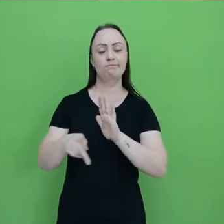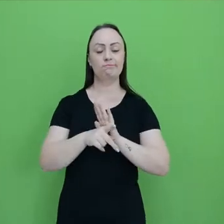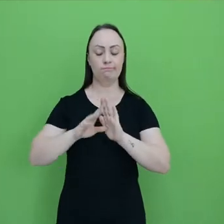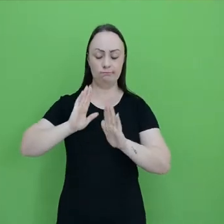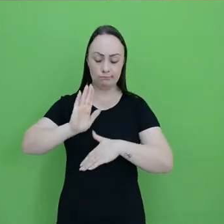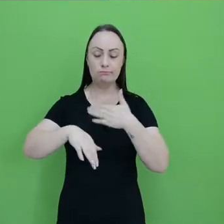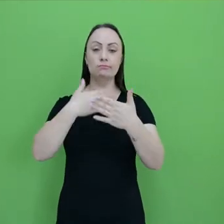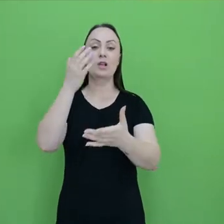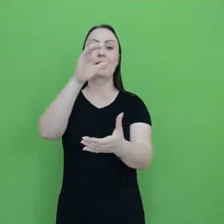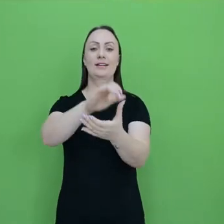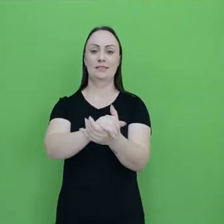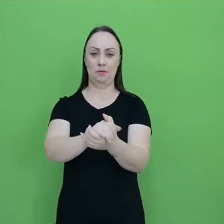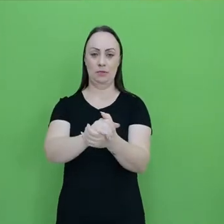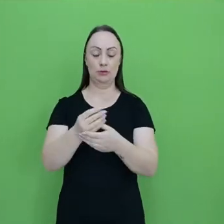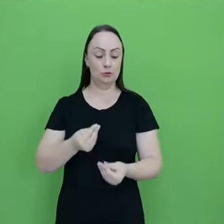de casamento,